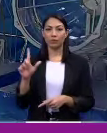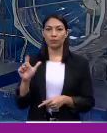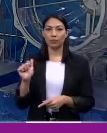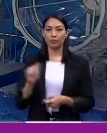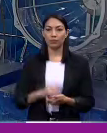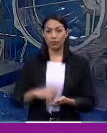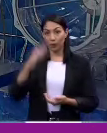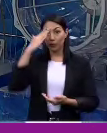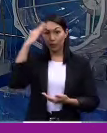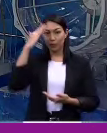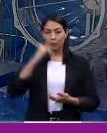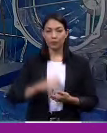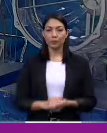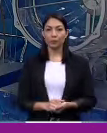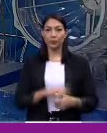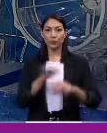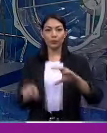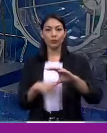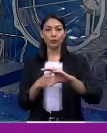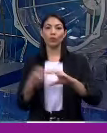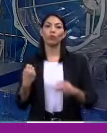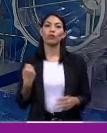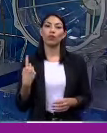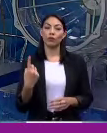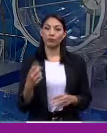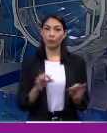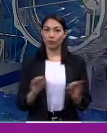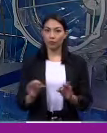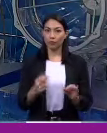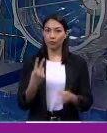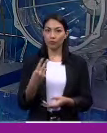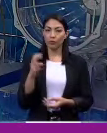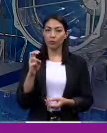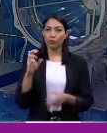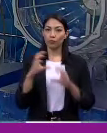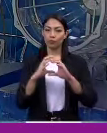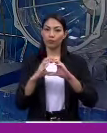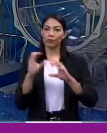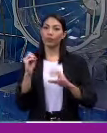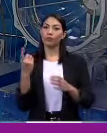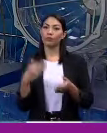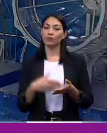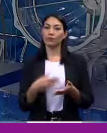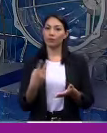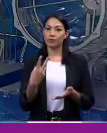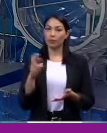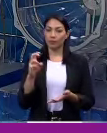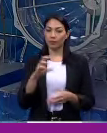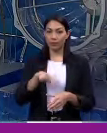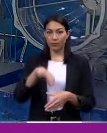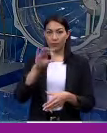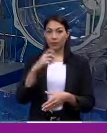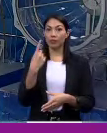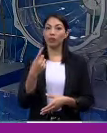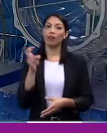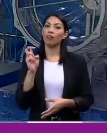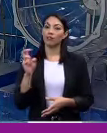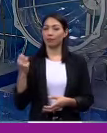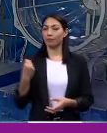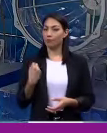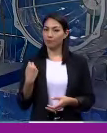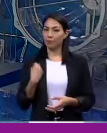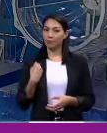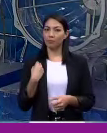Desse outro lado, o Globo número 1 foi carregado com 25 bolas numeradas de 1 a 25 e serão sorteados